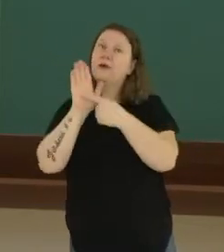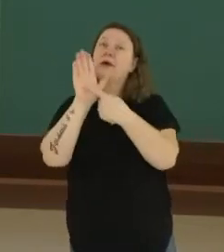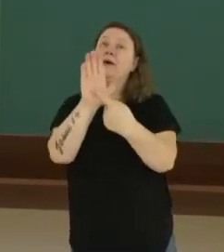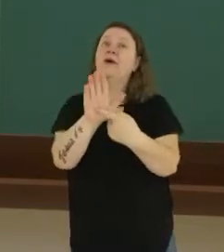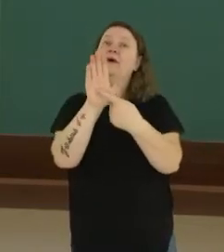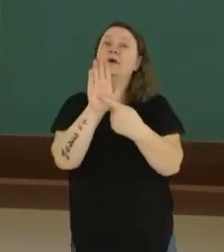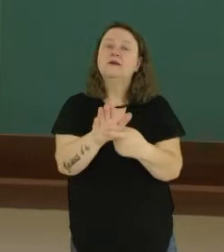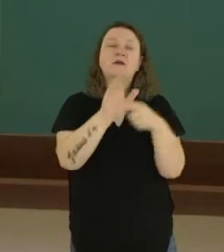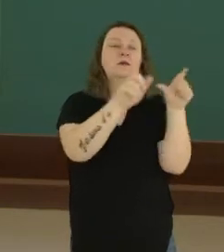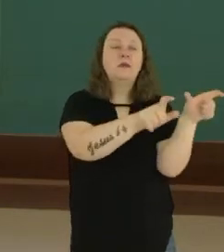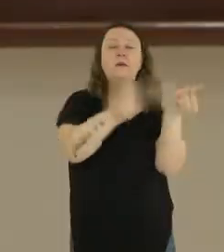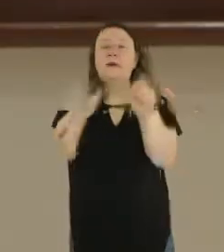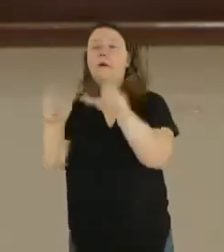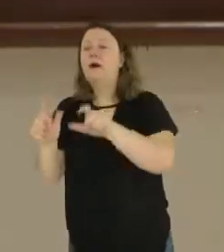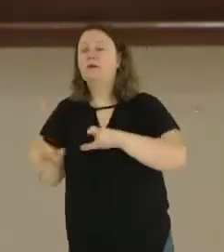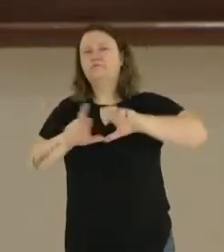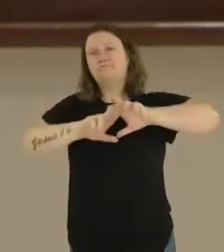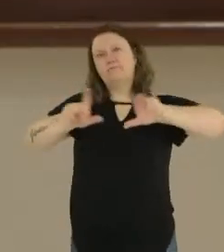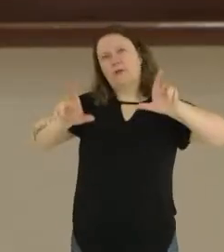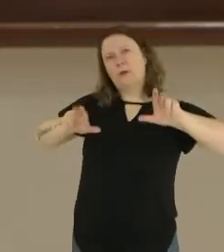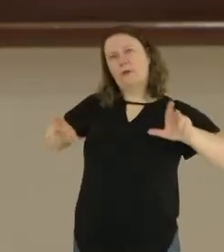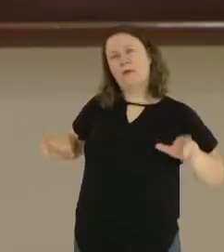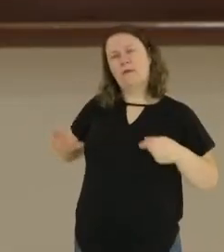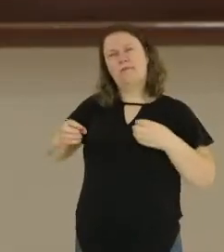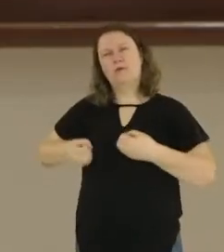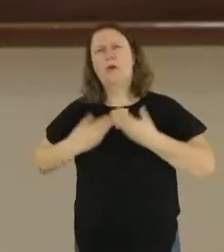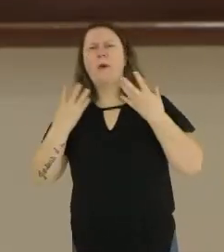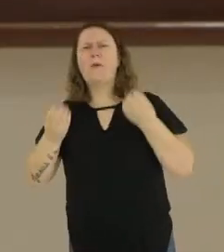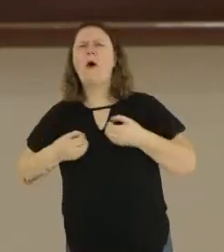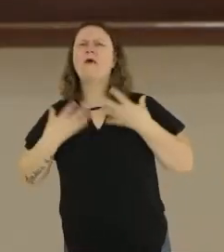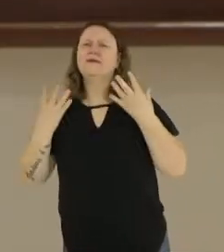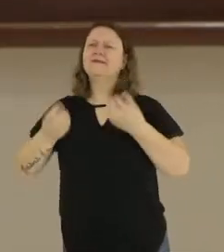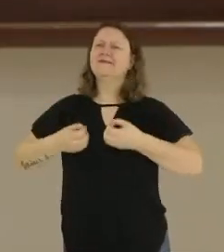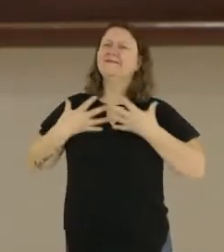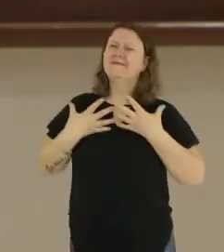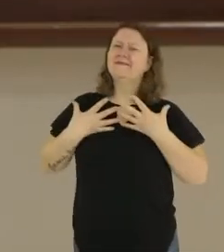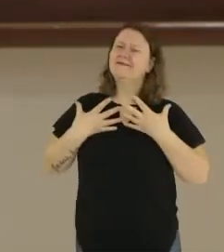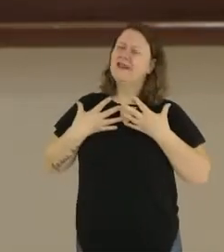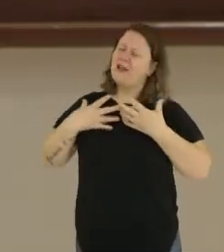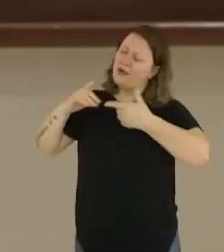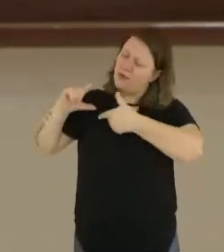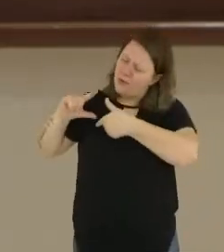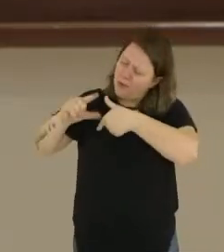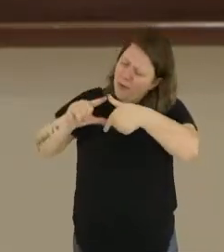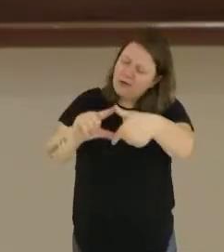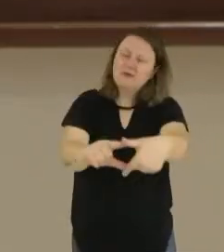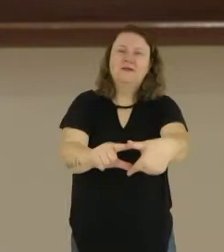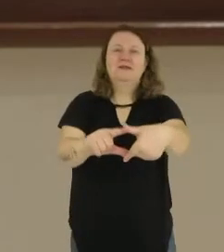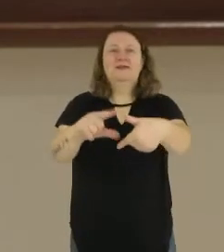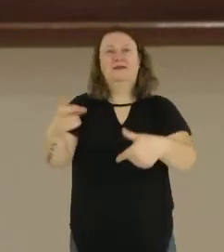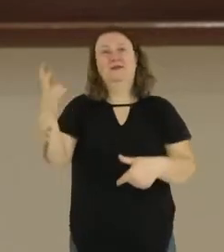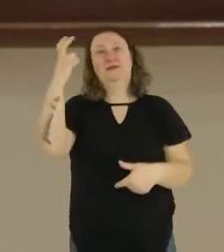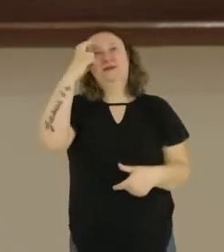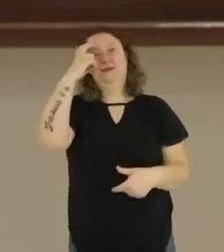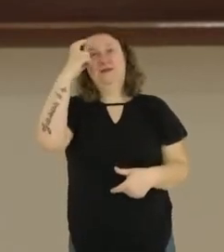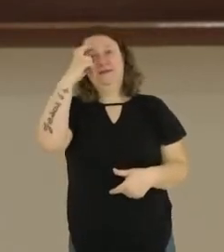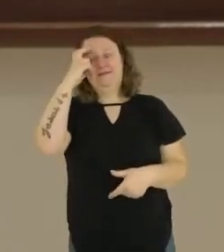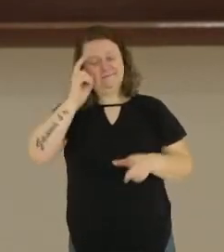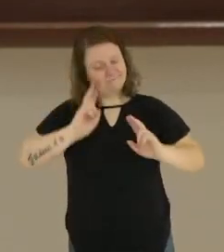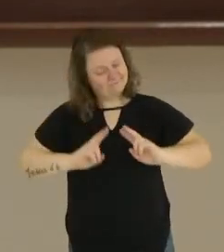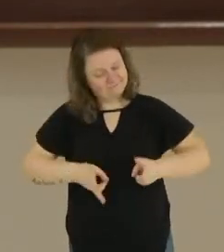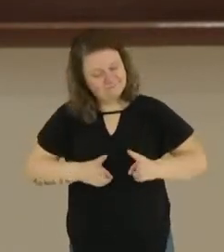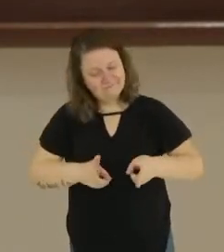várias localidades que vão expor um pouco dessa continuidade cultural que existe com esses processos,